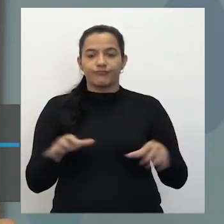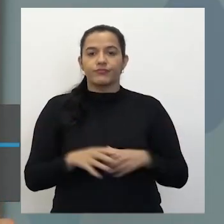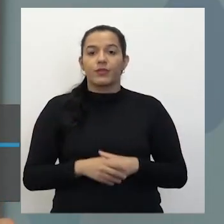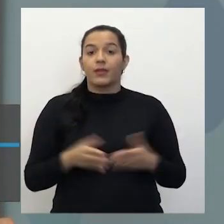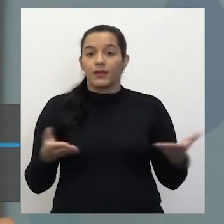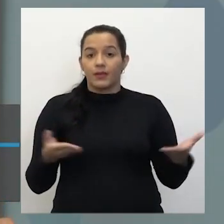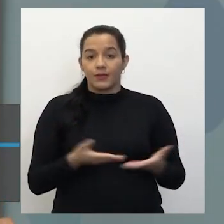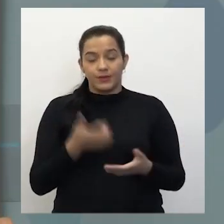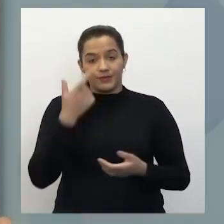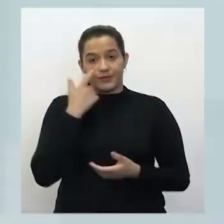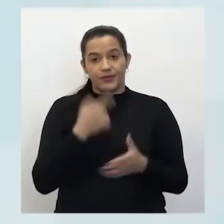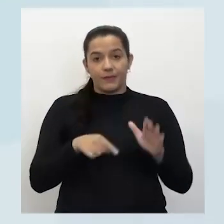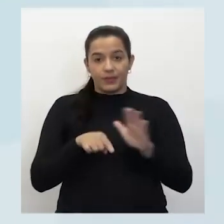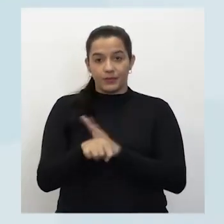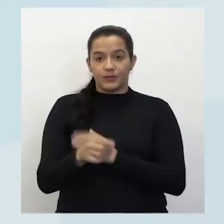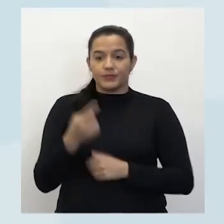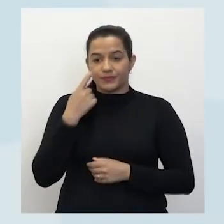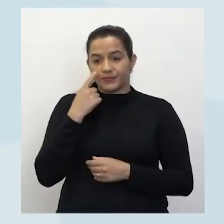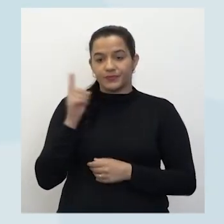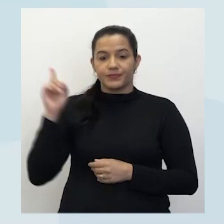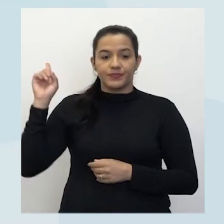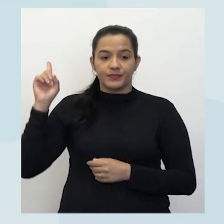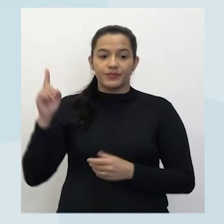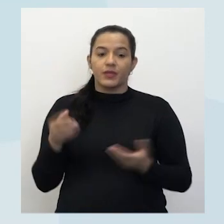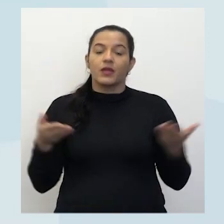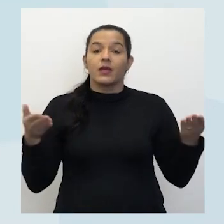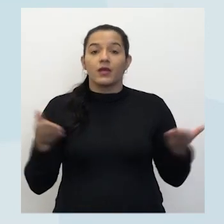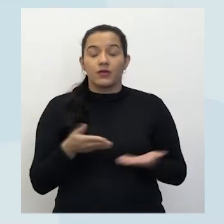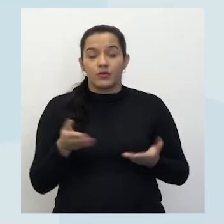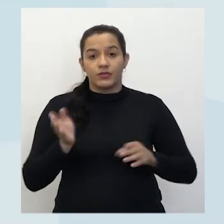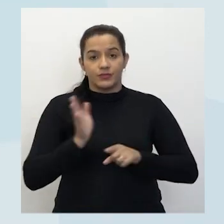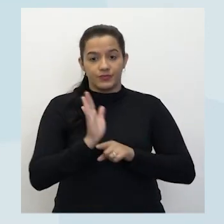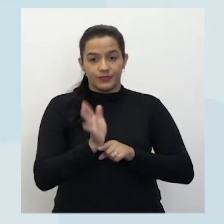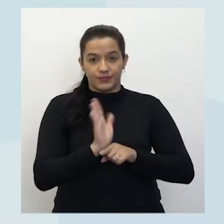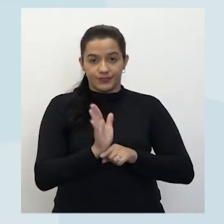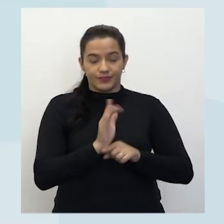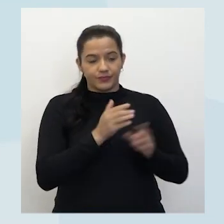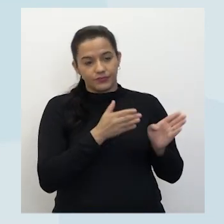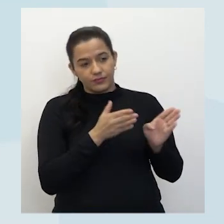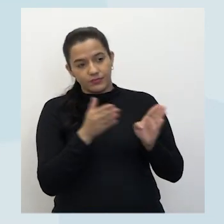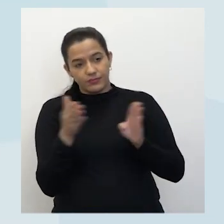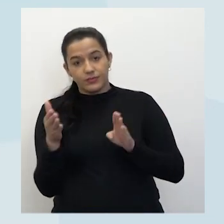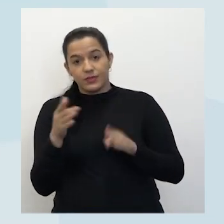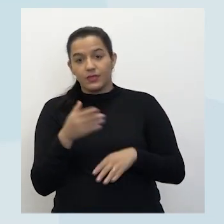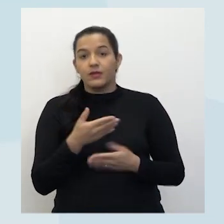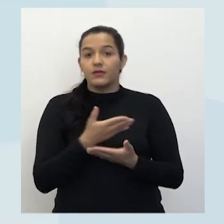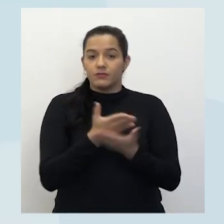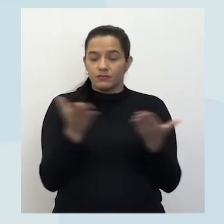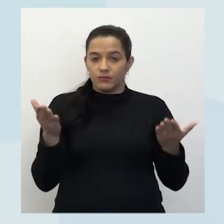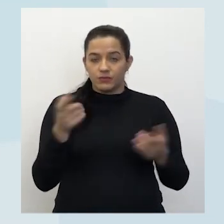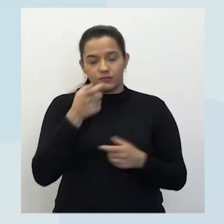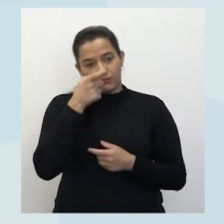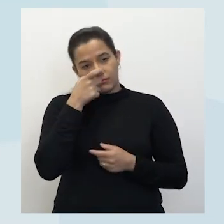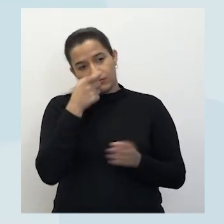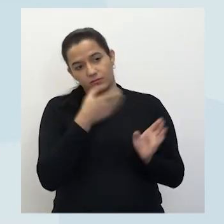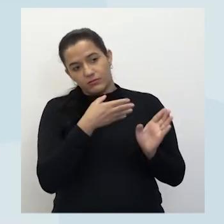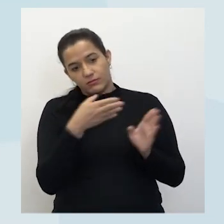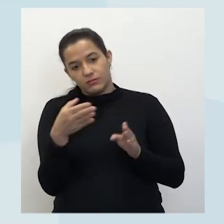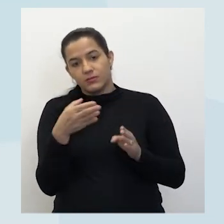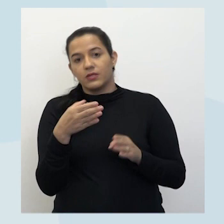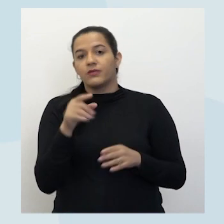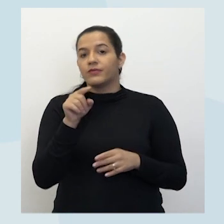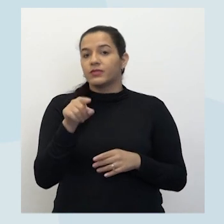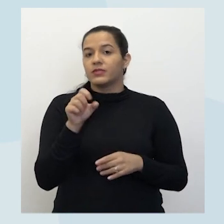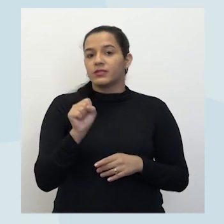atenção na pergunta que está na tela. Vamos assistir a um vídeo e eu gostaria que eu perguntei para vocês agora há pouco, né, o que é um slam, e